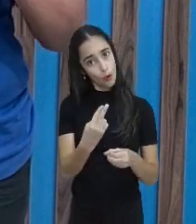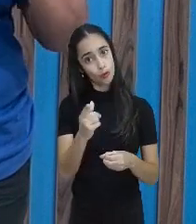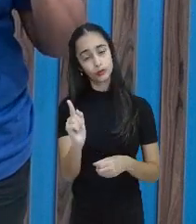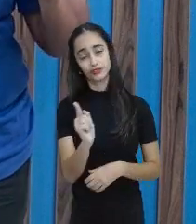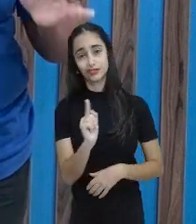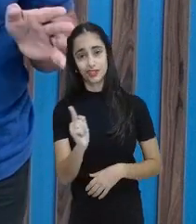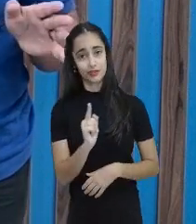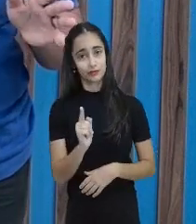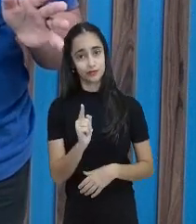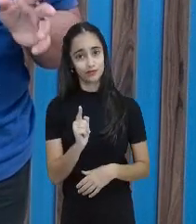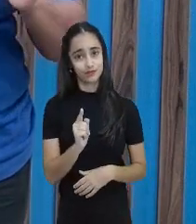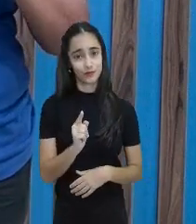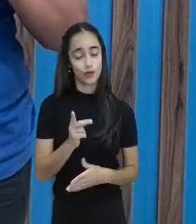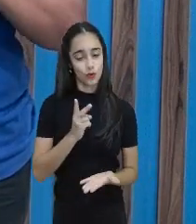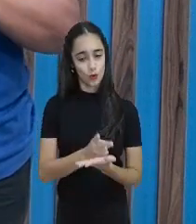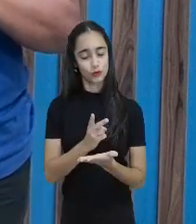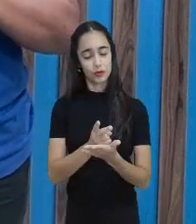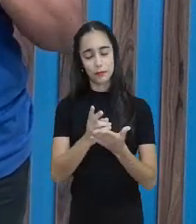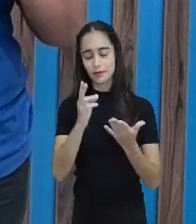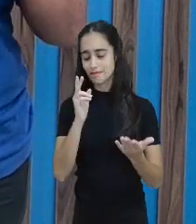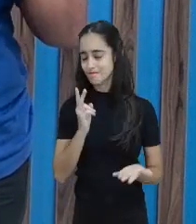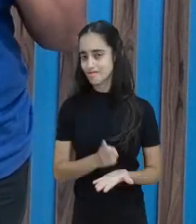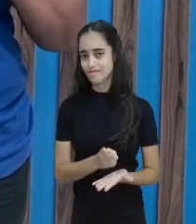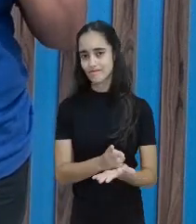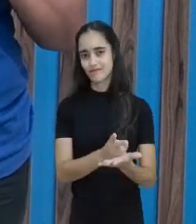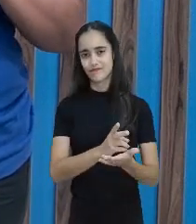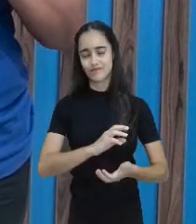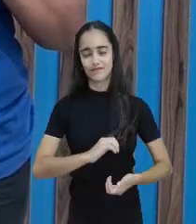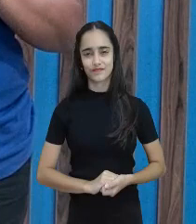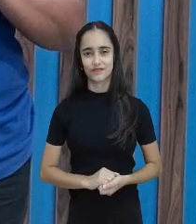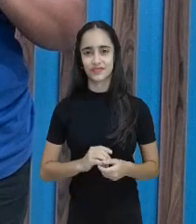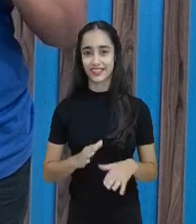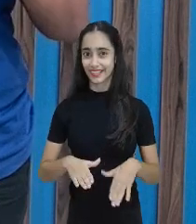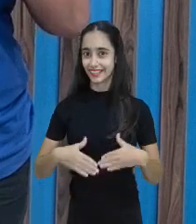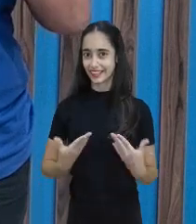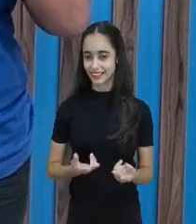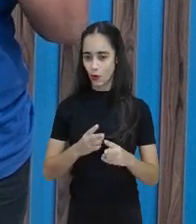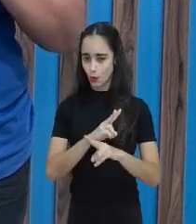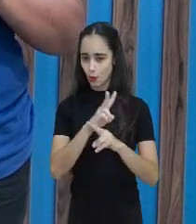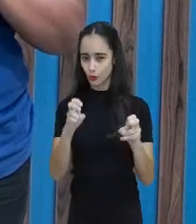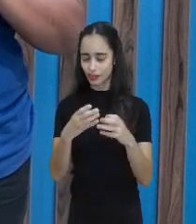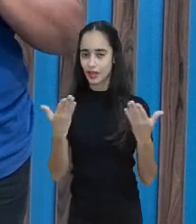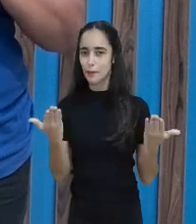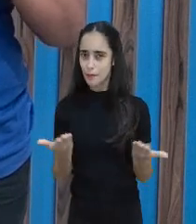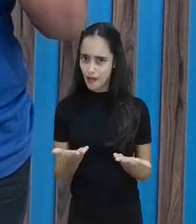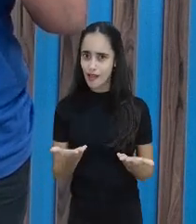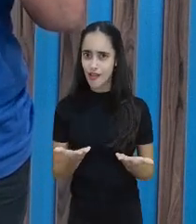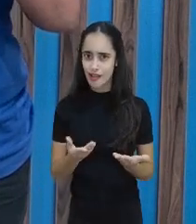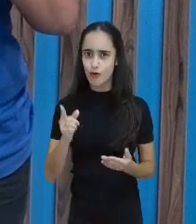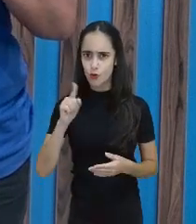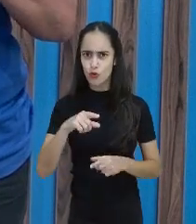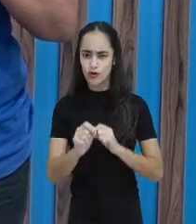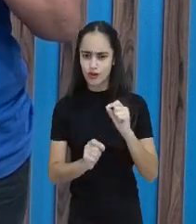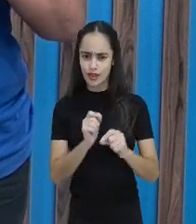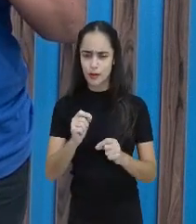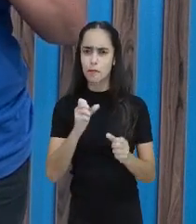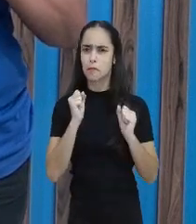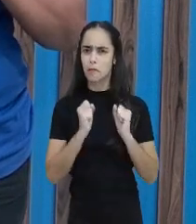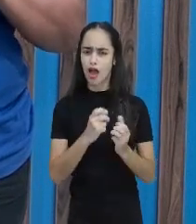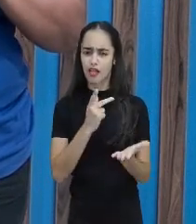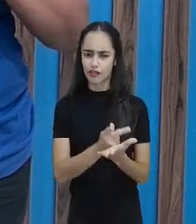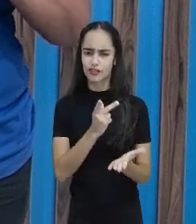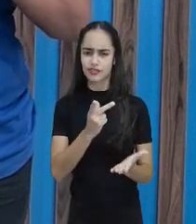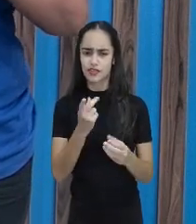ali definitivamente. Então, o nosso tema da aula de hoje é transformações reversíveis